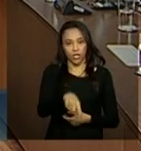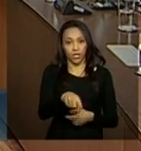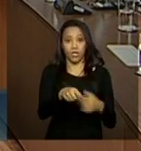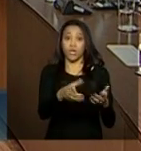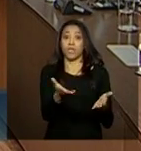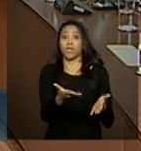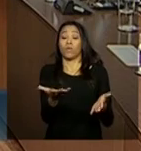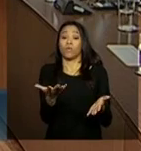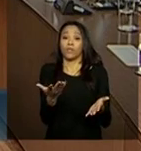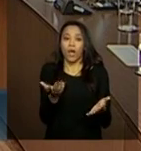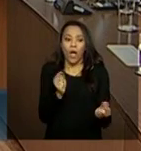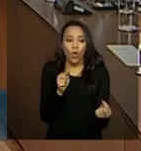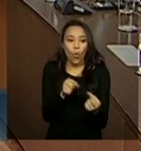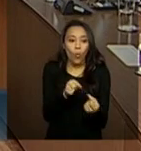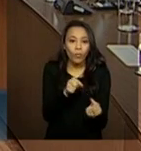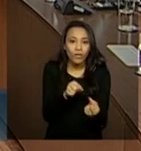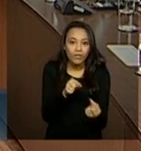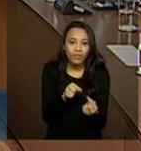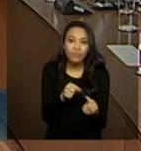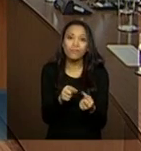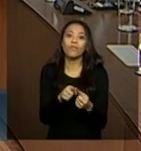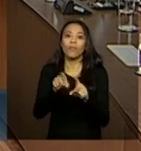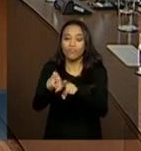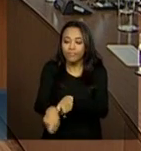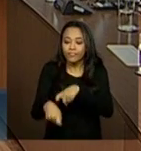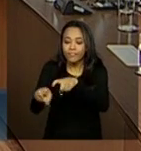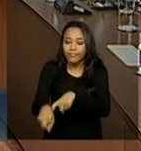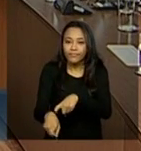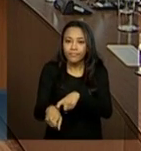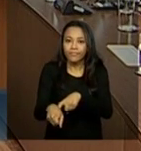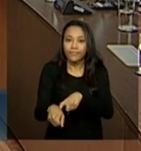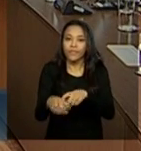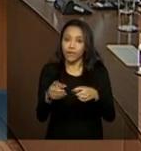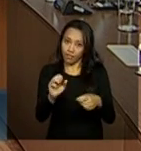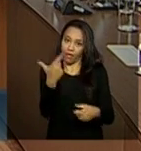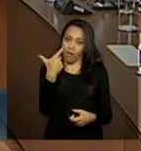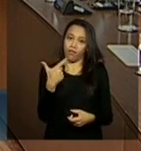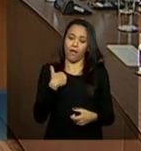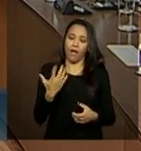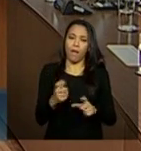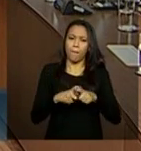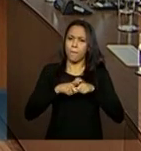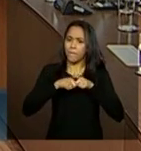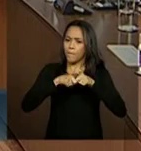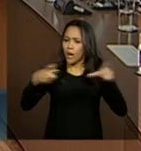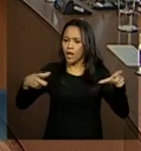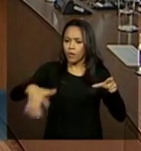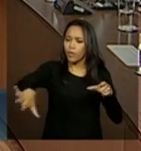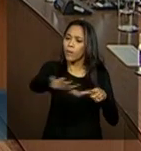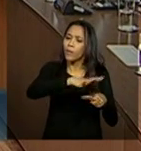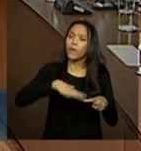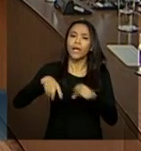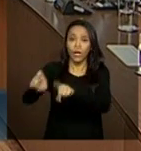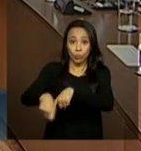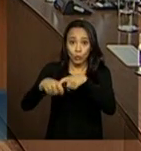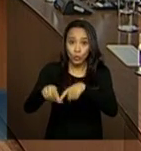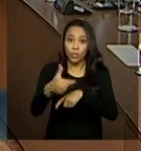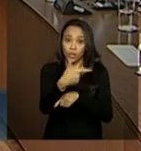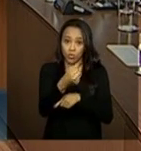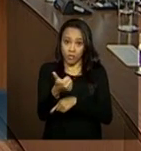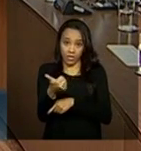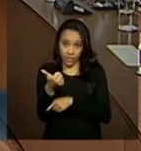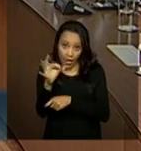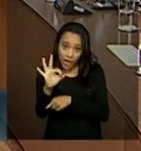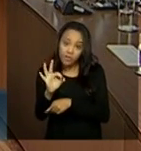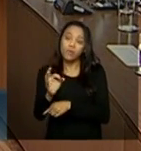combinação de pastagem com agricultura. Óbvio que a maior parte de agricultura, que era agricultura em 2010,